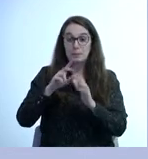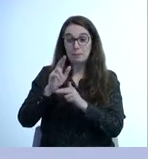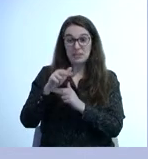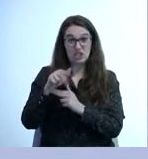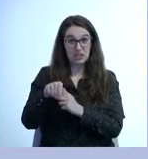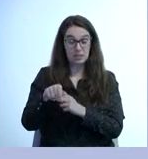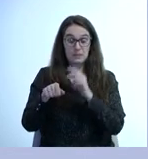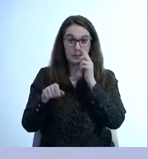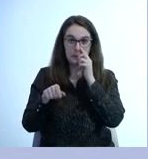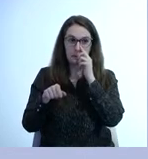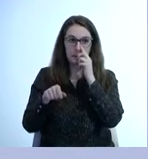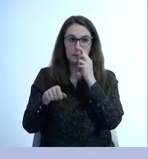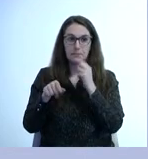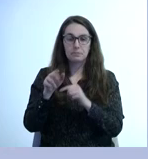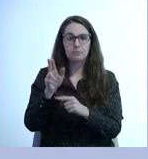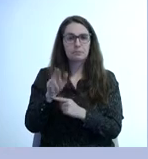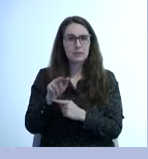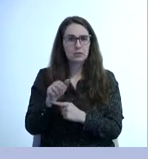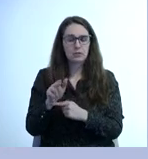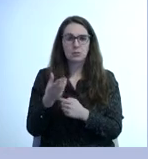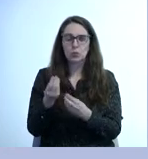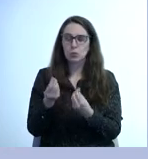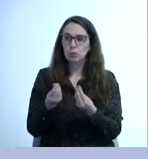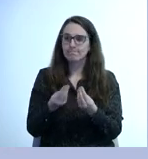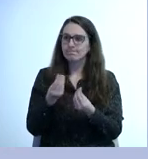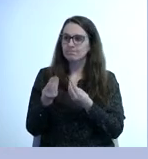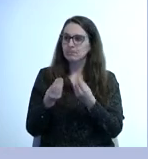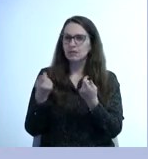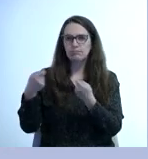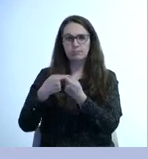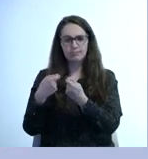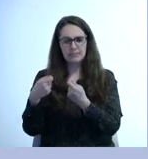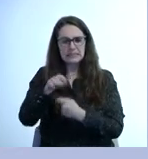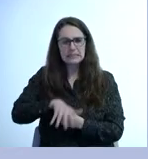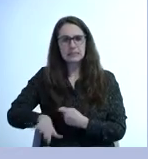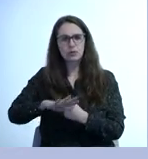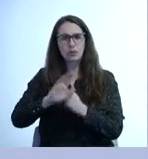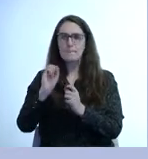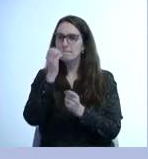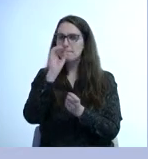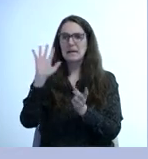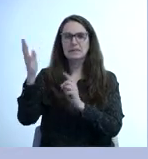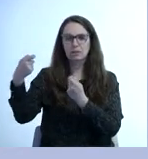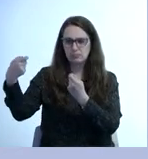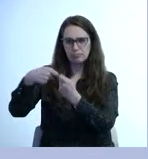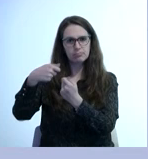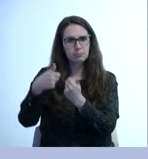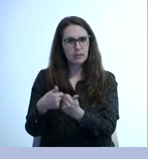um projeto muito, com uma grande sensibilidade ao sítio e uma grande sensibilidade à paisagem, e